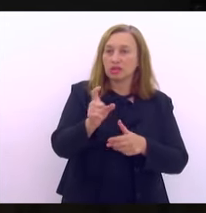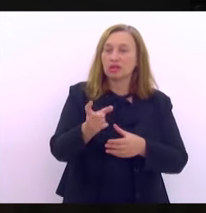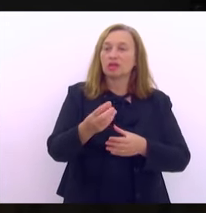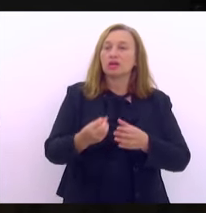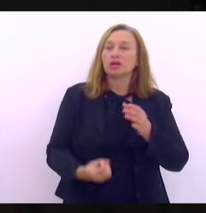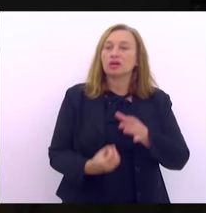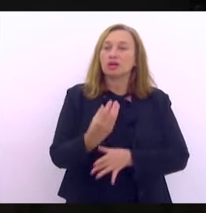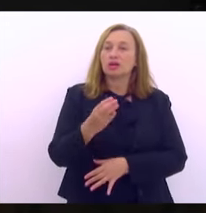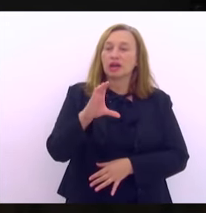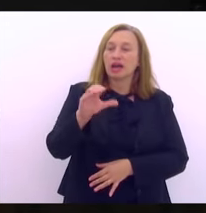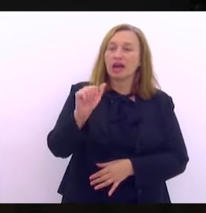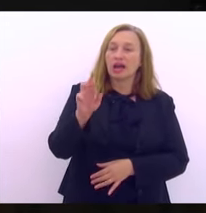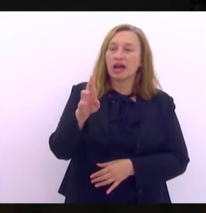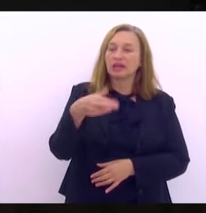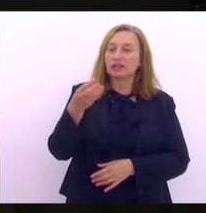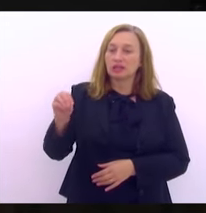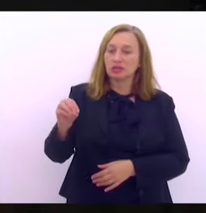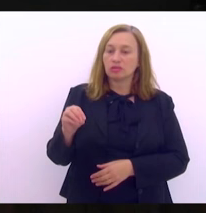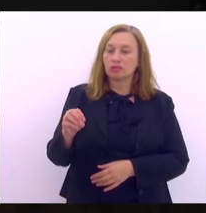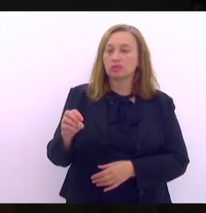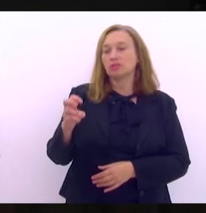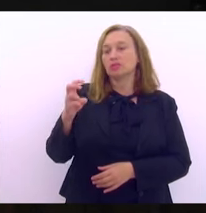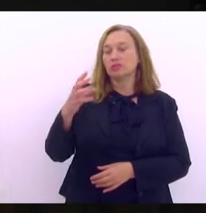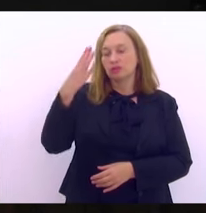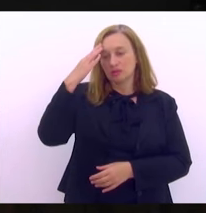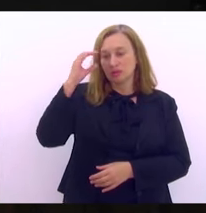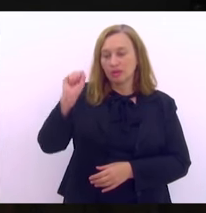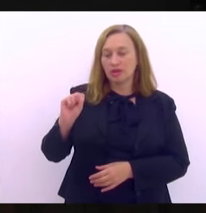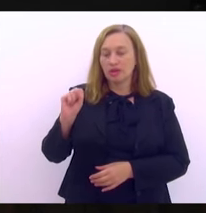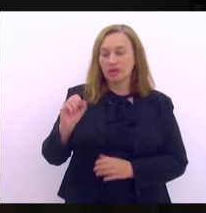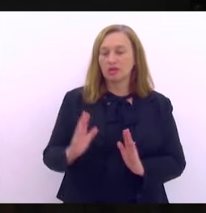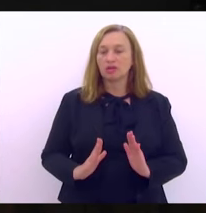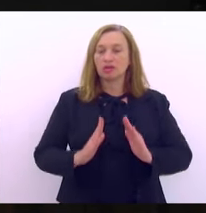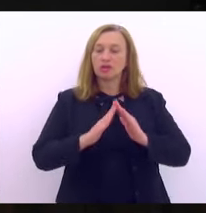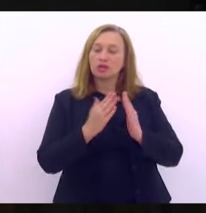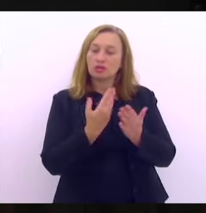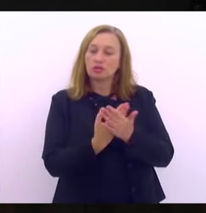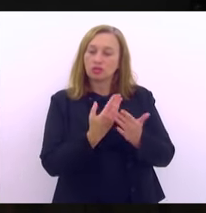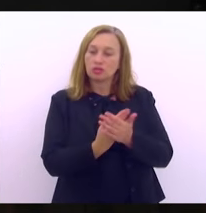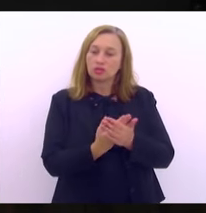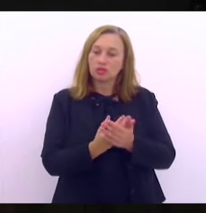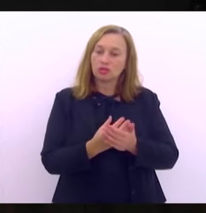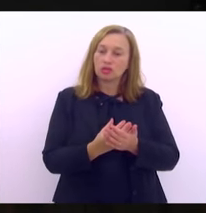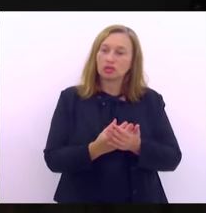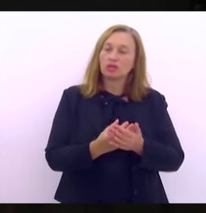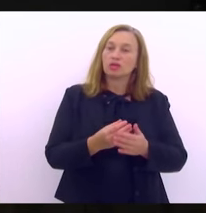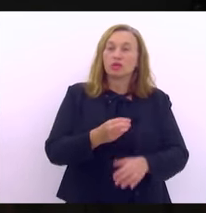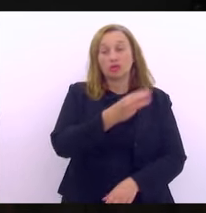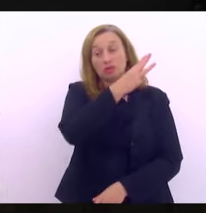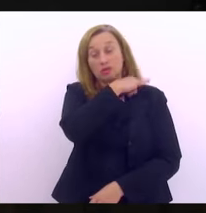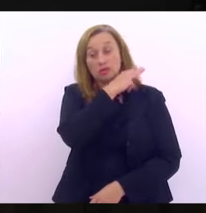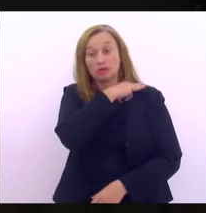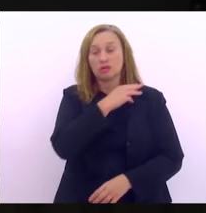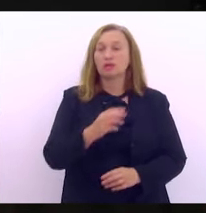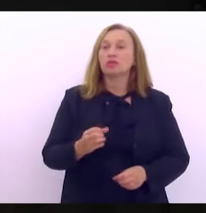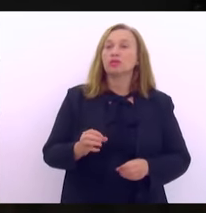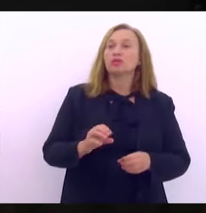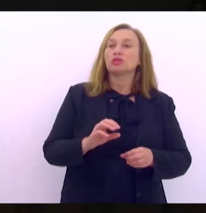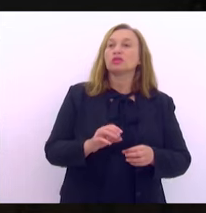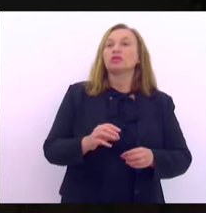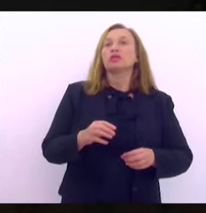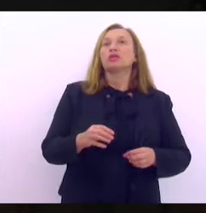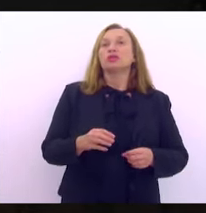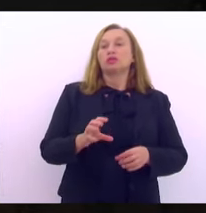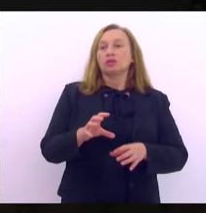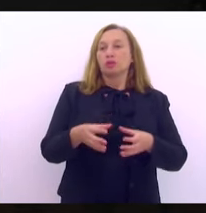o cartão do saber na rede pública estadual de ensino médio e dar outras providências pendentes de pareceres das comissões de Constituição e